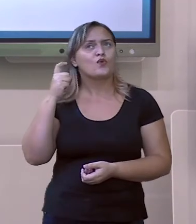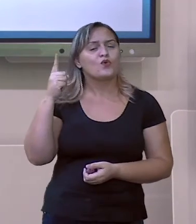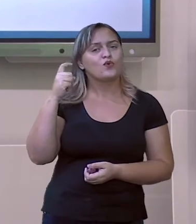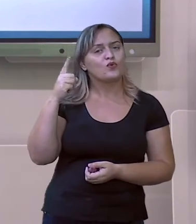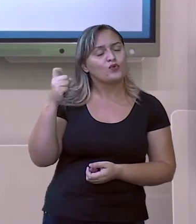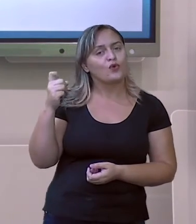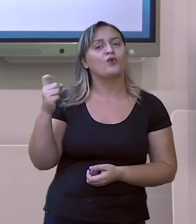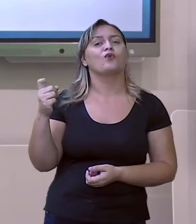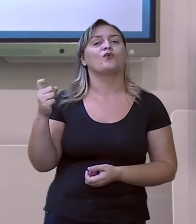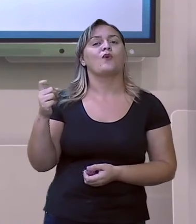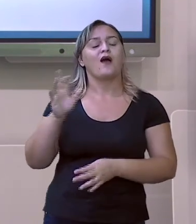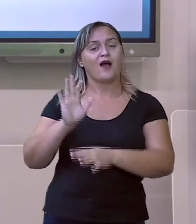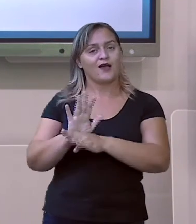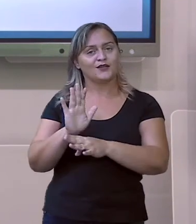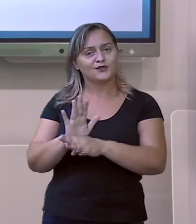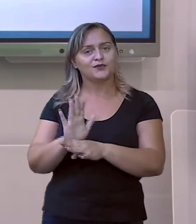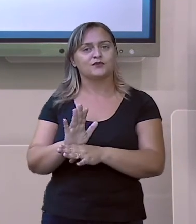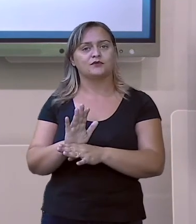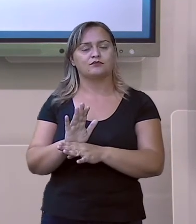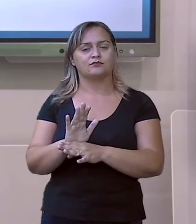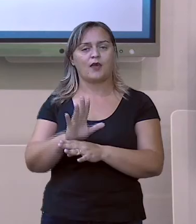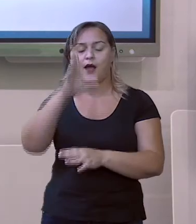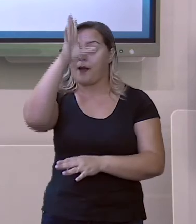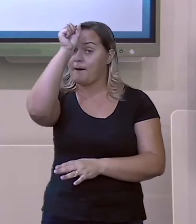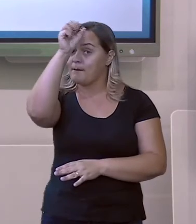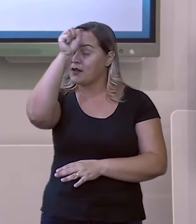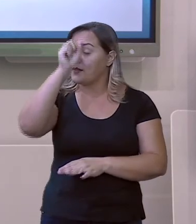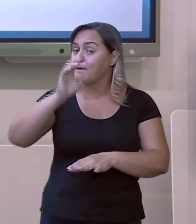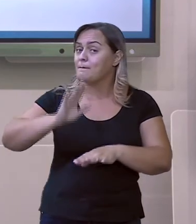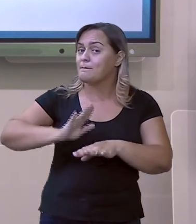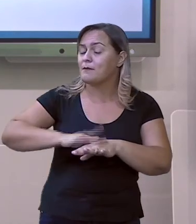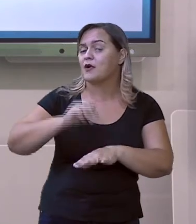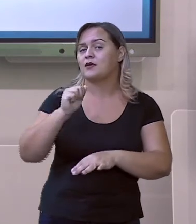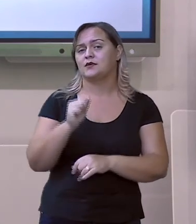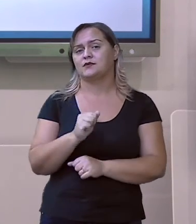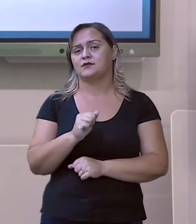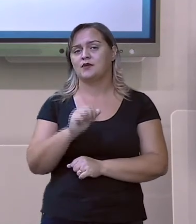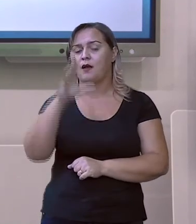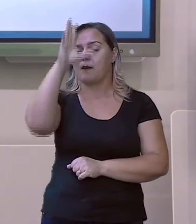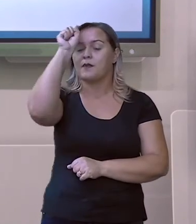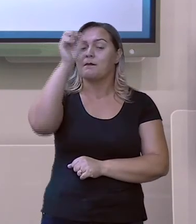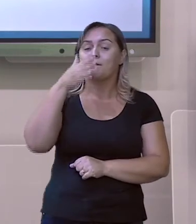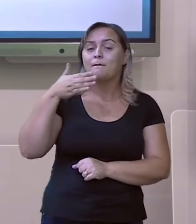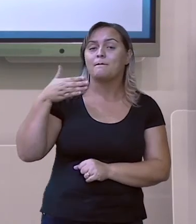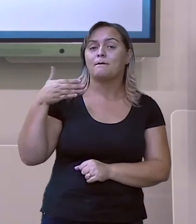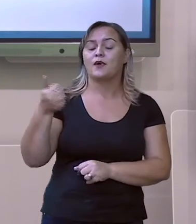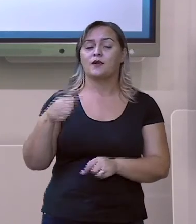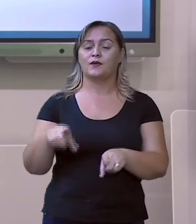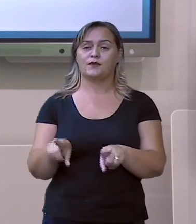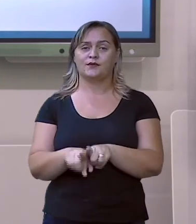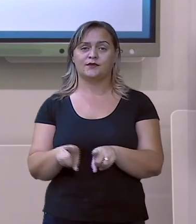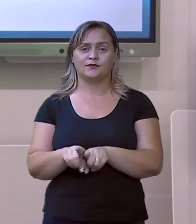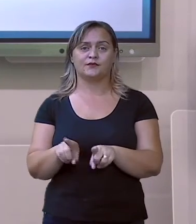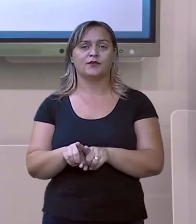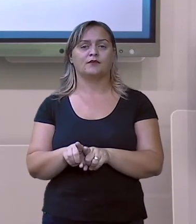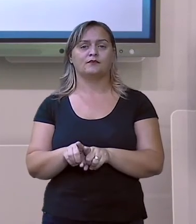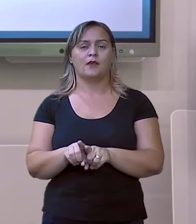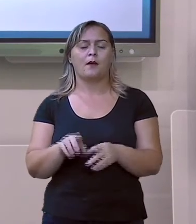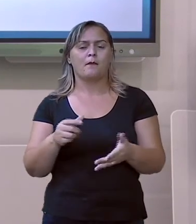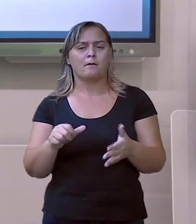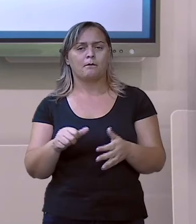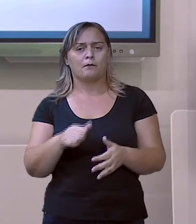nossa fala. Os sons se transformam em palavras. As palavras se transformam em frases e as frases se transformam